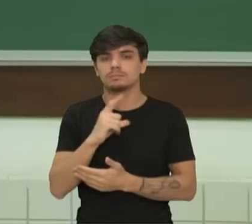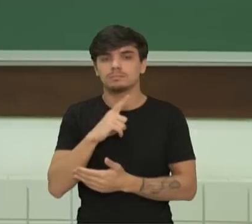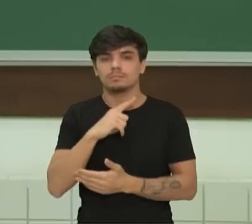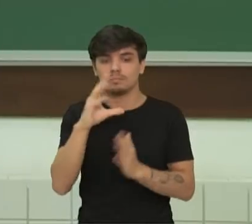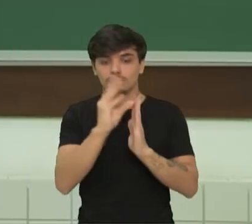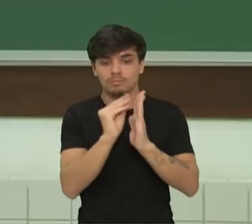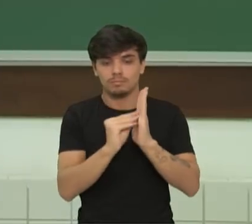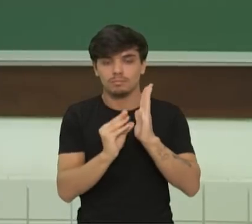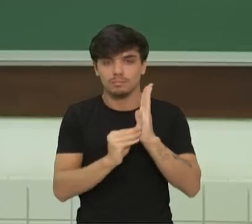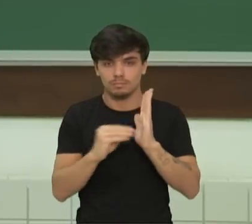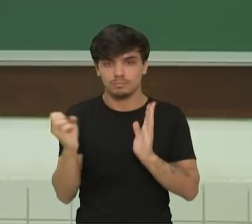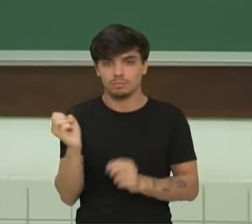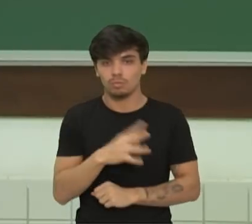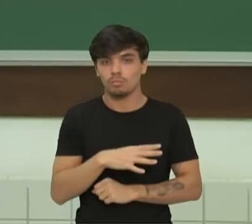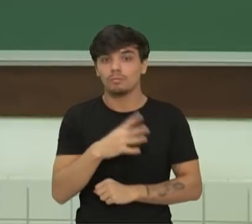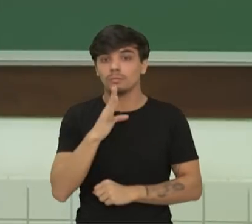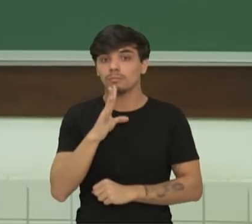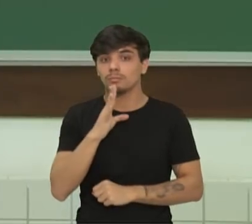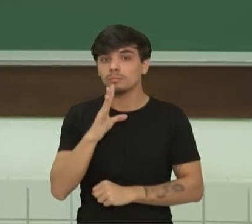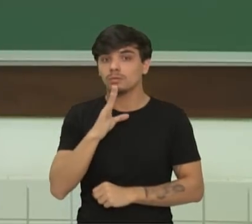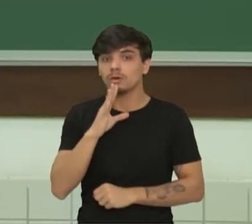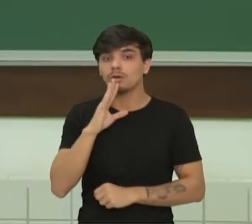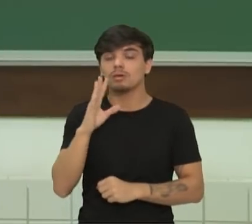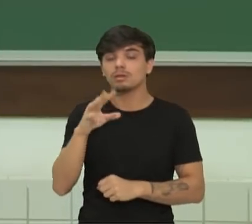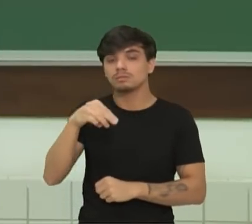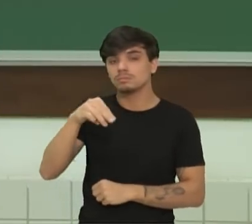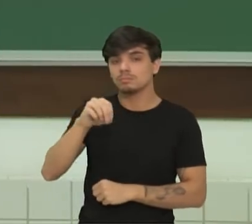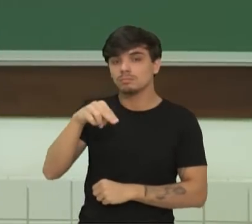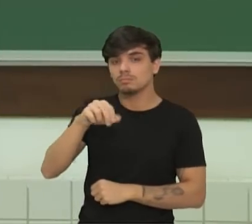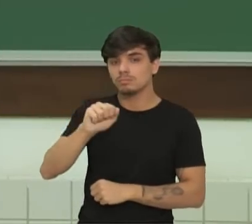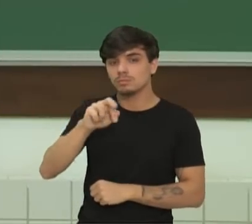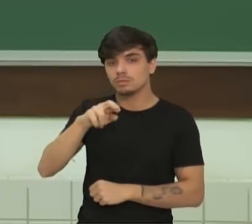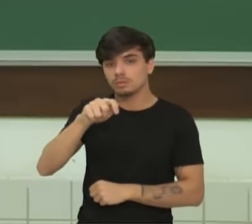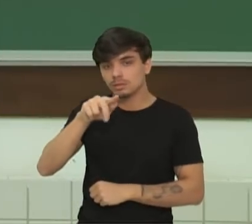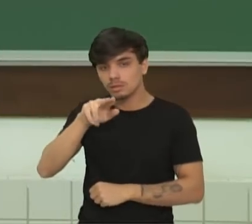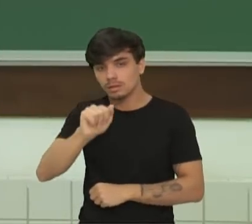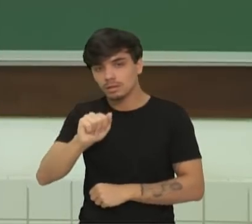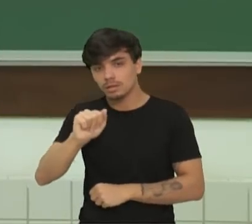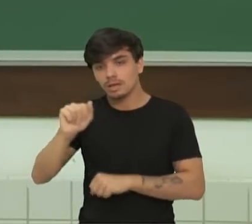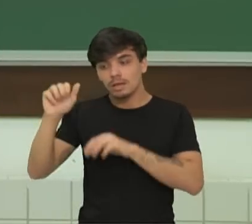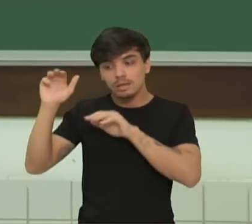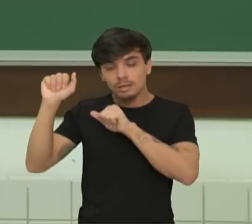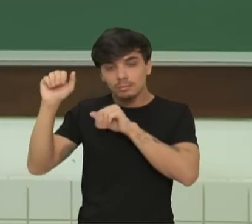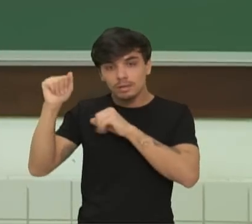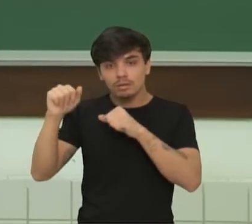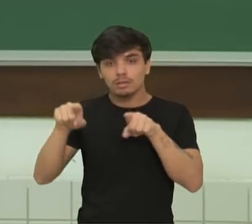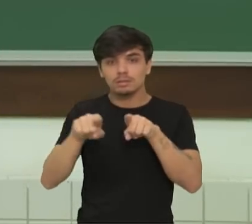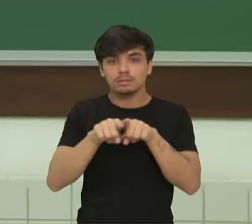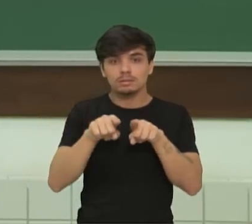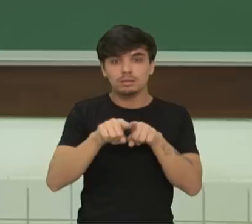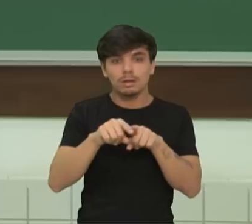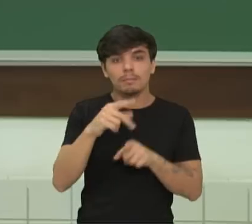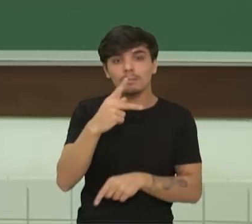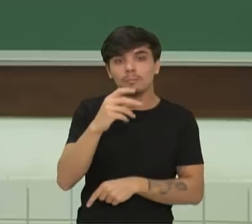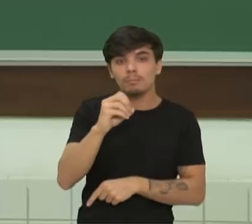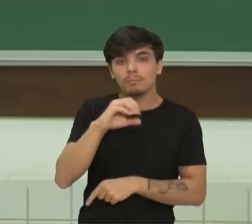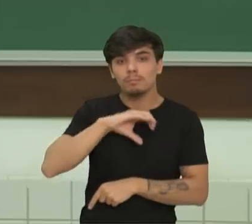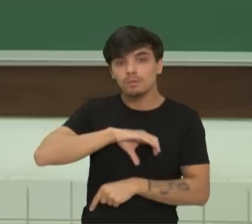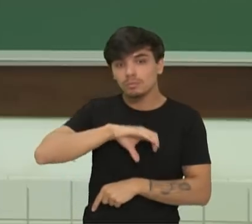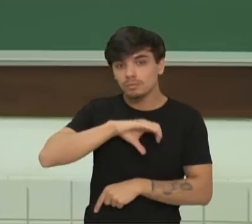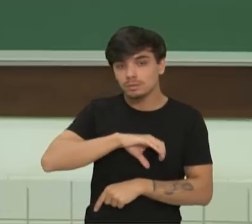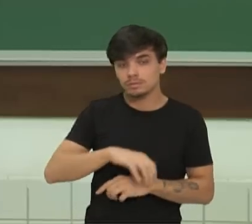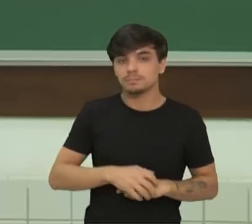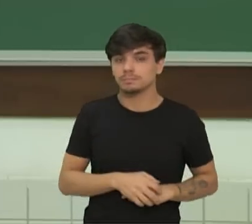novo. Vamos conhecer as monarquias espanholas e a monarquia portuguesa. Sim, vamos ver como